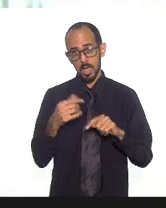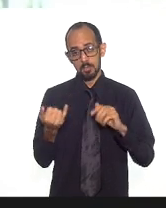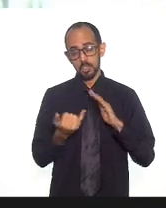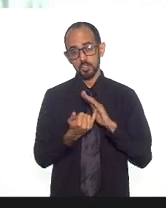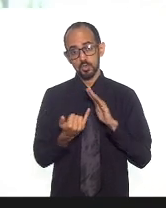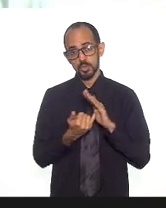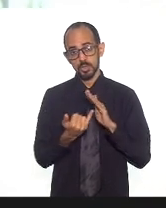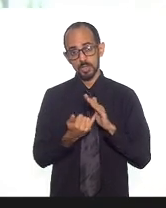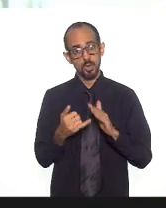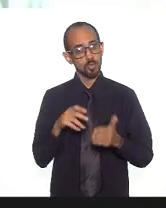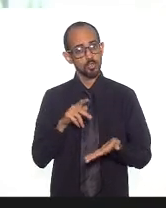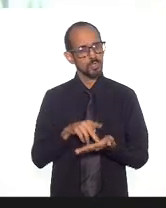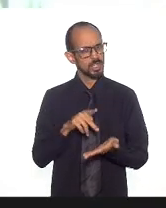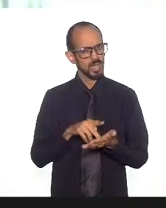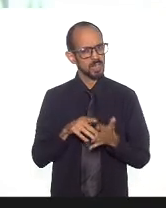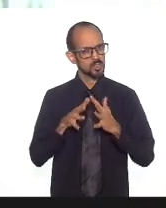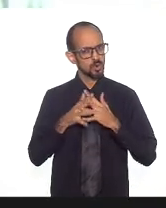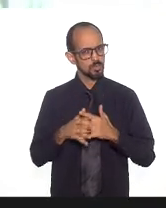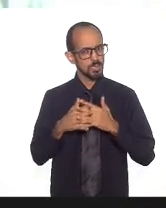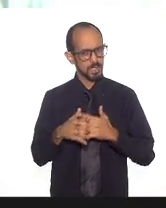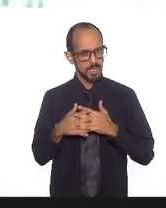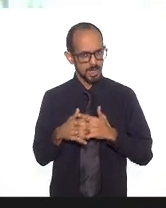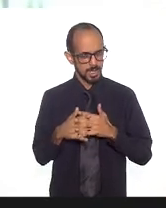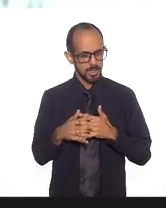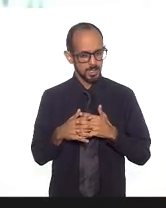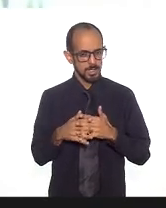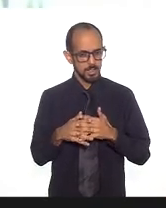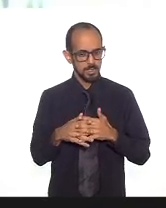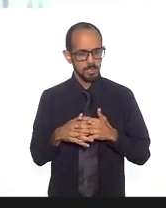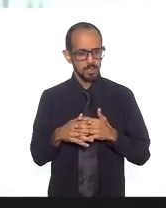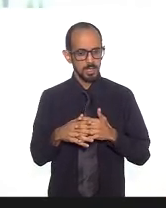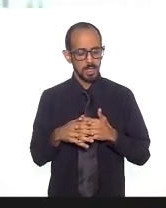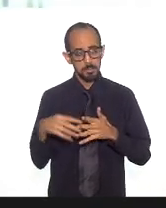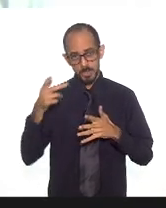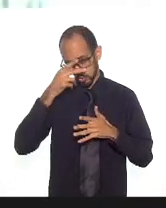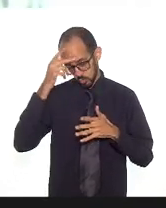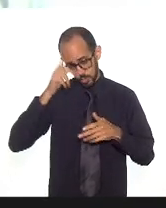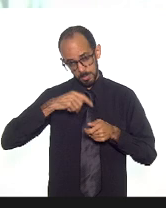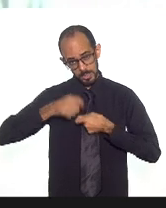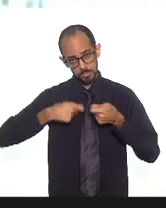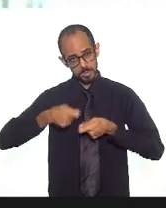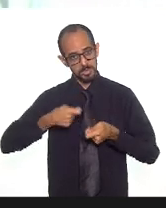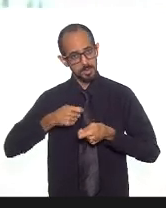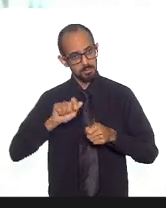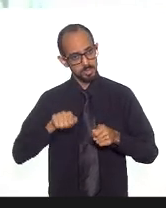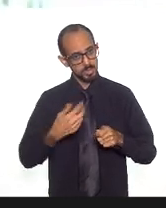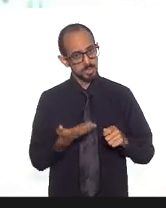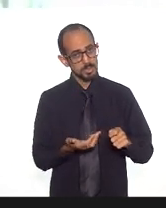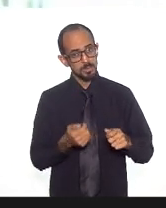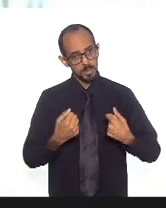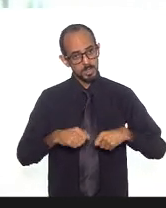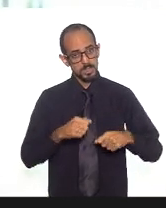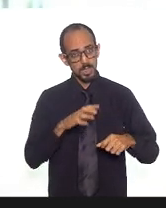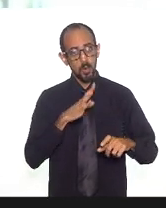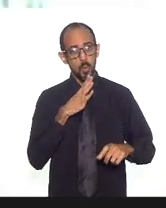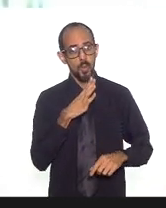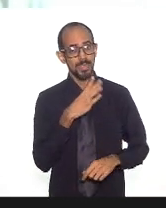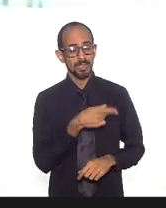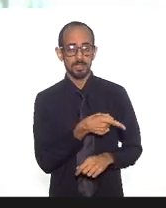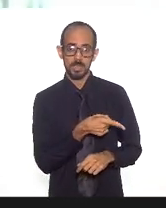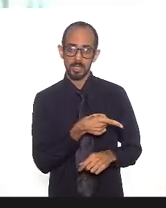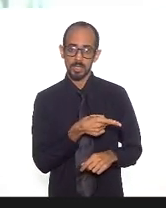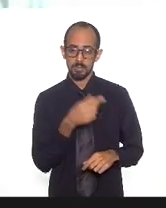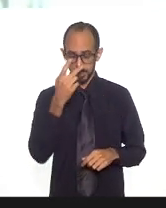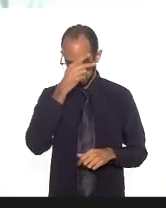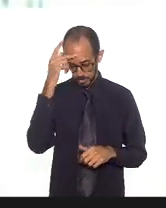fato, extremamente complexa. Ela requer que quem esteja à frente dela conheça o que ela faz. E quem esteja na secretaria também conheça